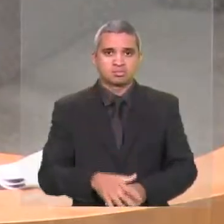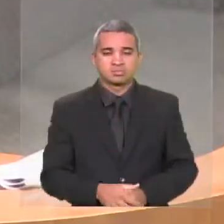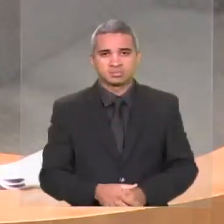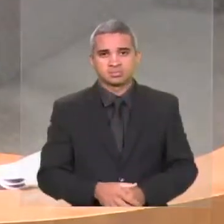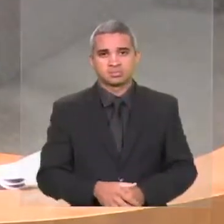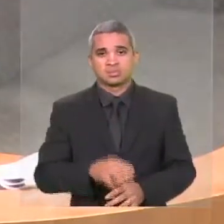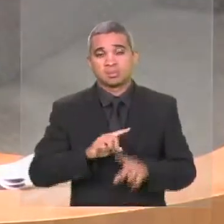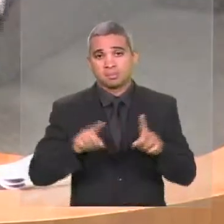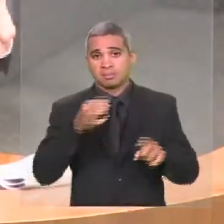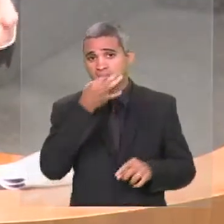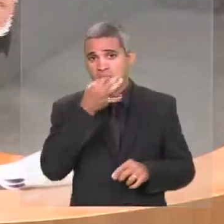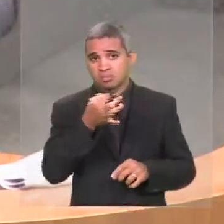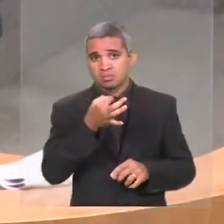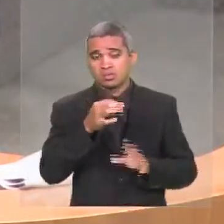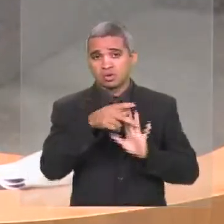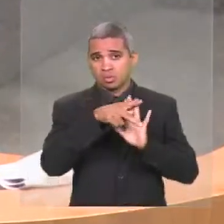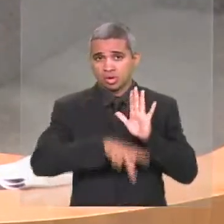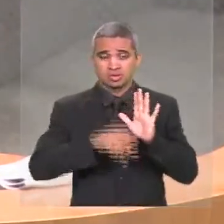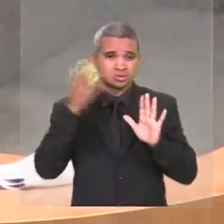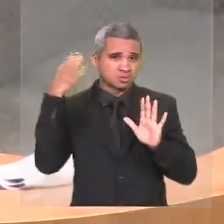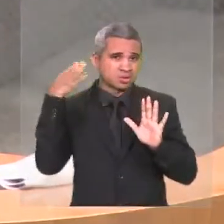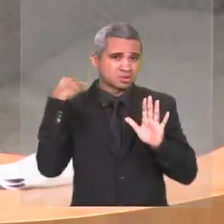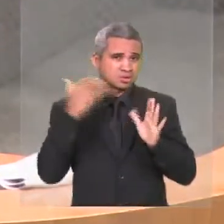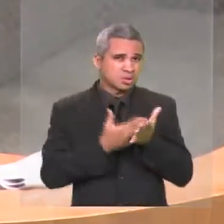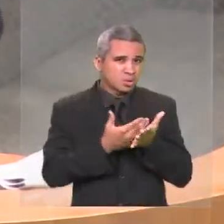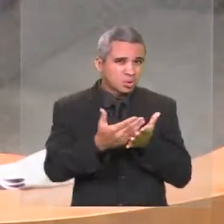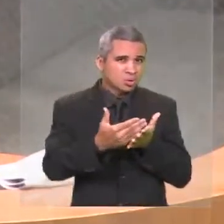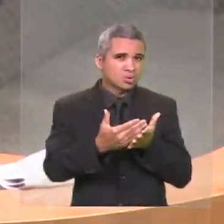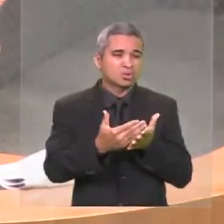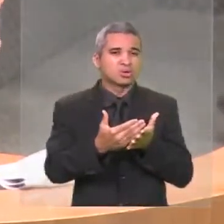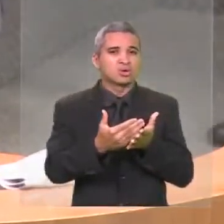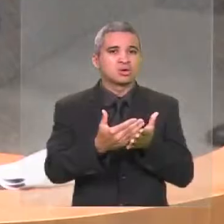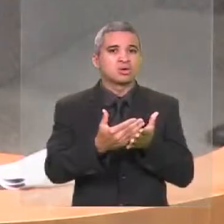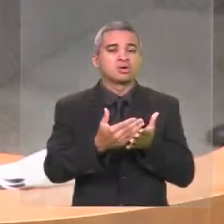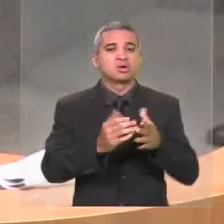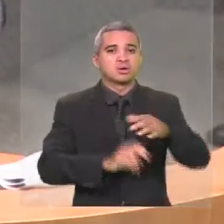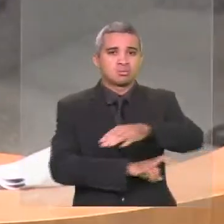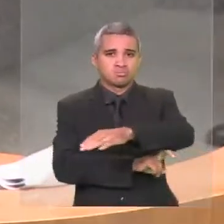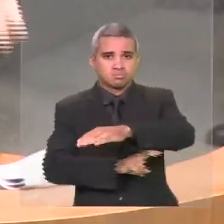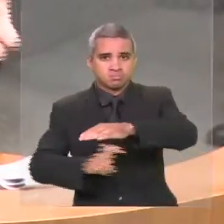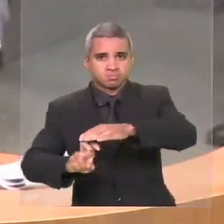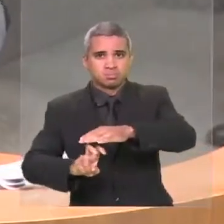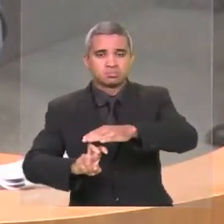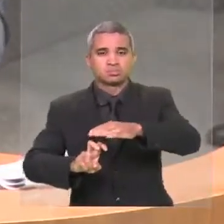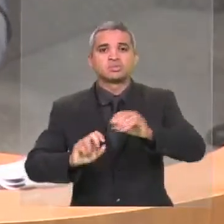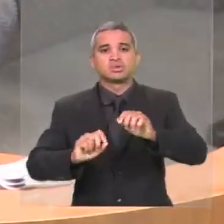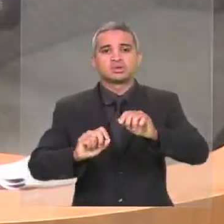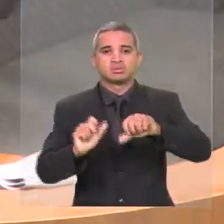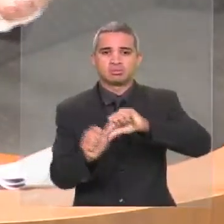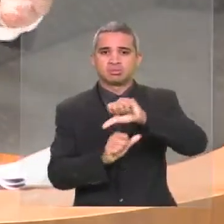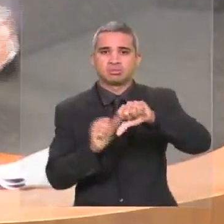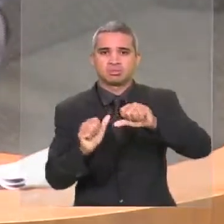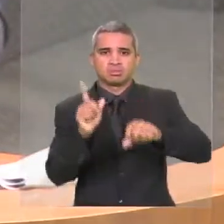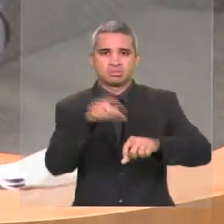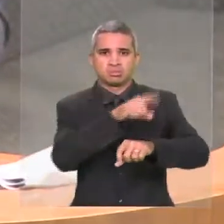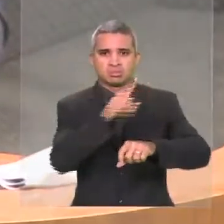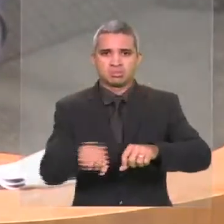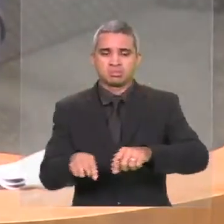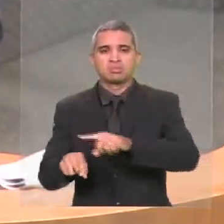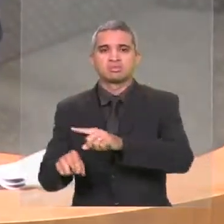tem nada a ver com o empréstimo da FIDA, que é o empréstimo da Caixa Econômica Federal. E esse empréstimo da Caixa Econômica Federal, justamente